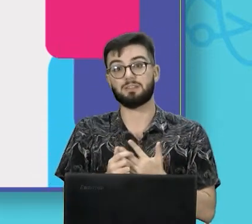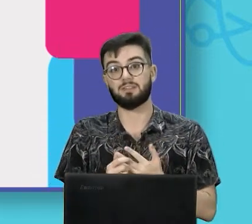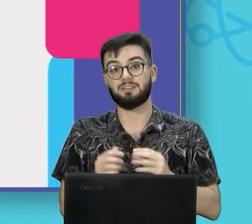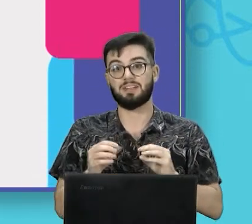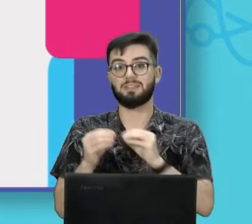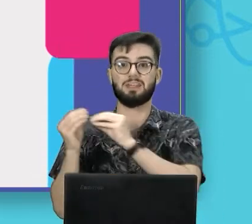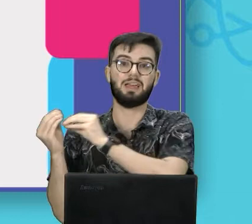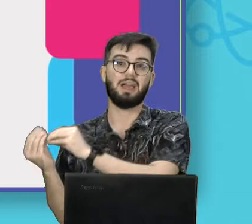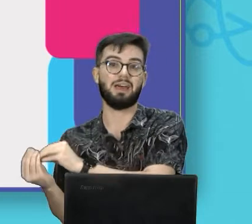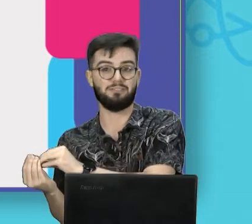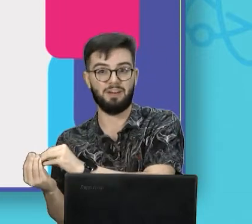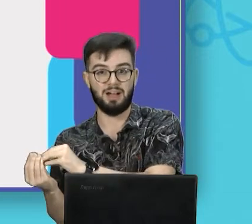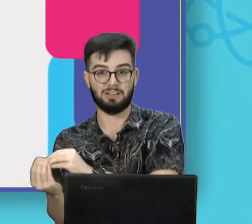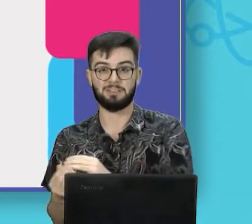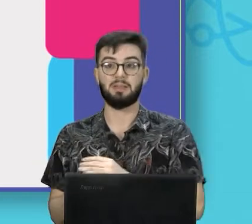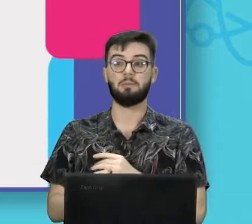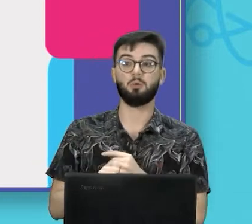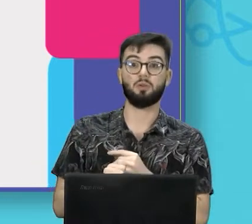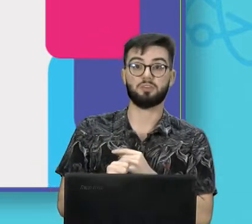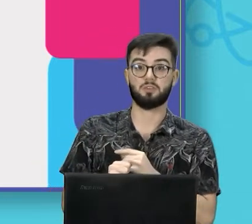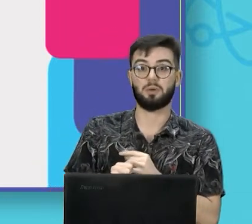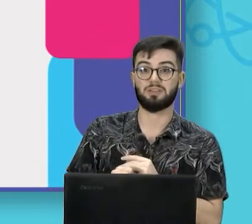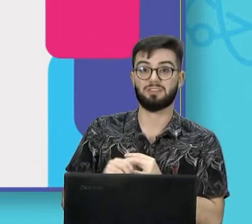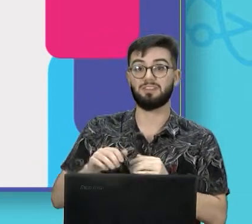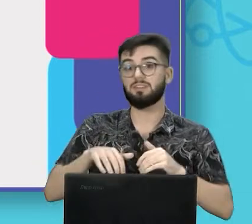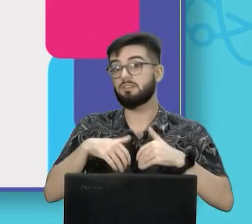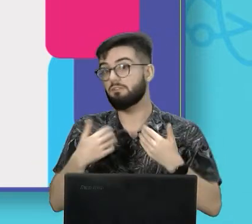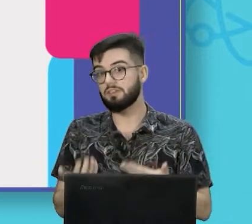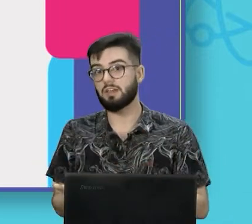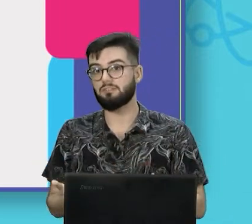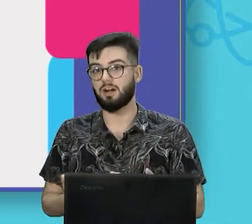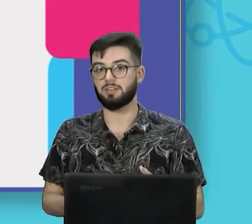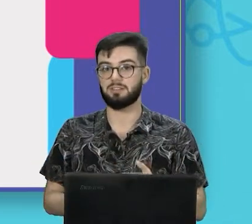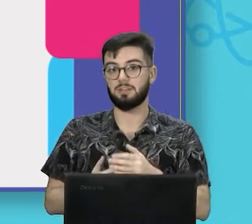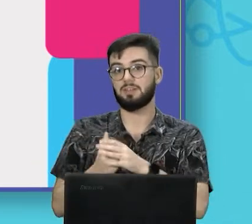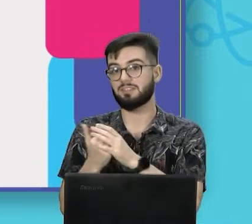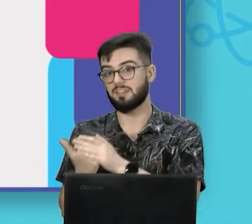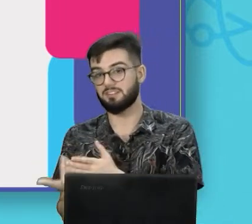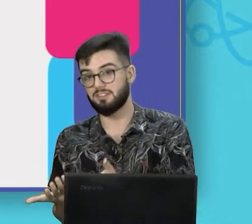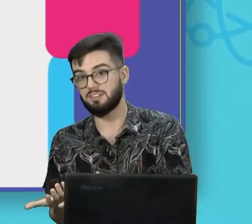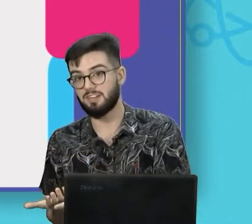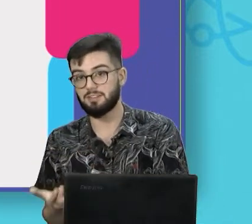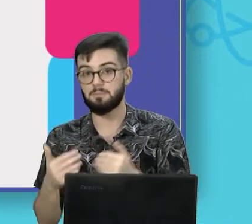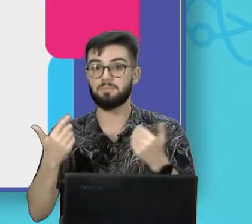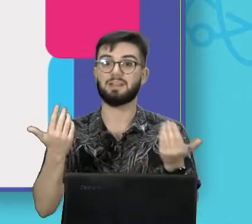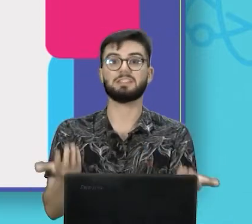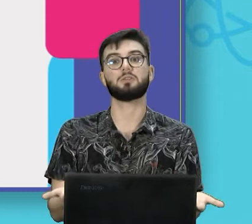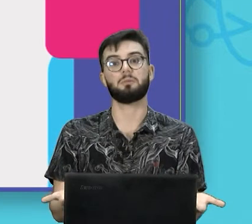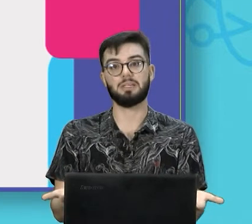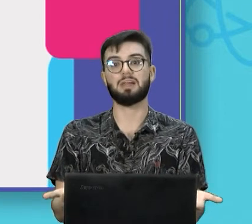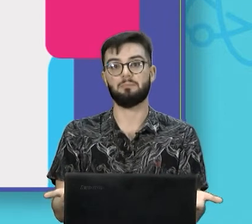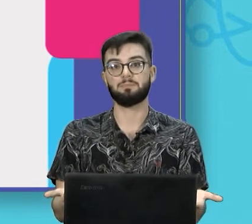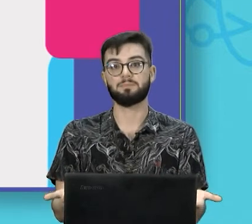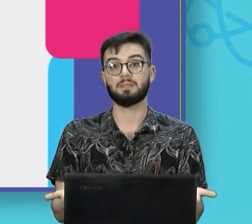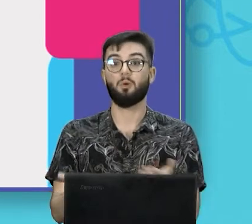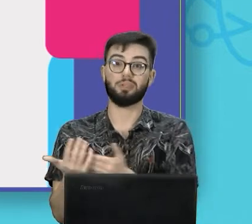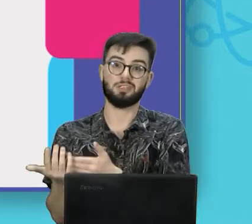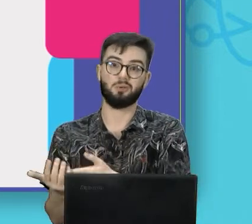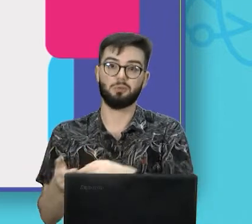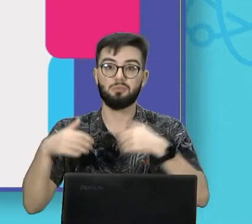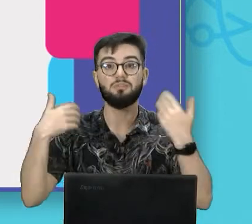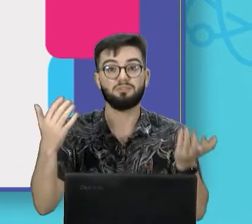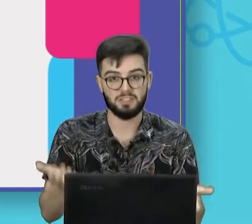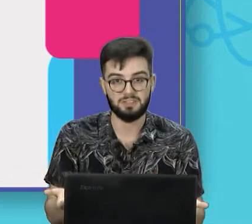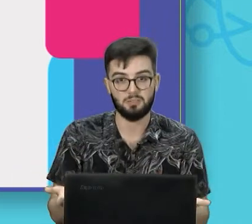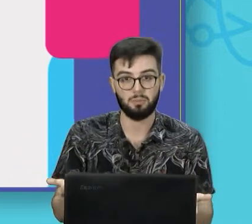1934 e 37 Era Vargas 1946 fim da era Vargas 67 ditadura militar